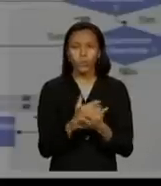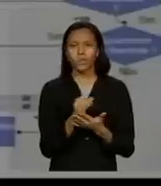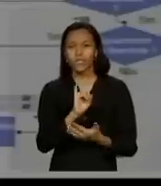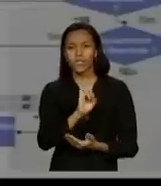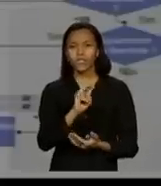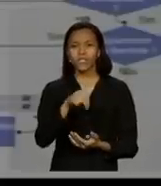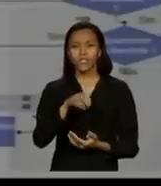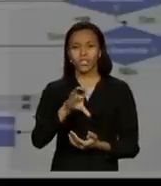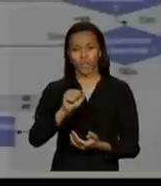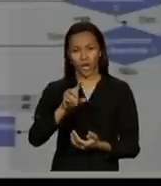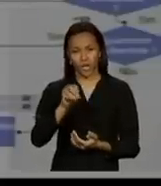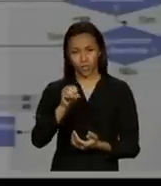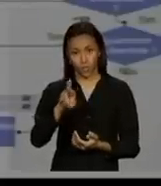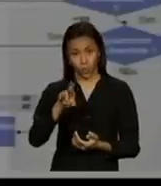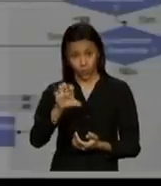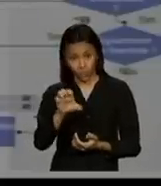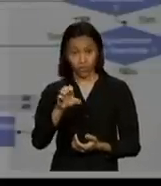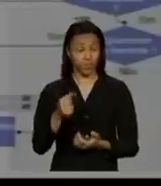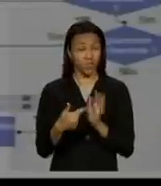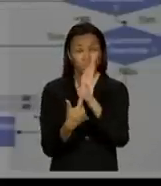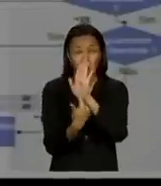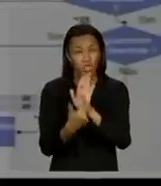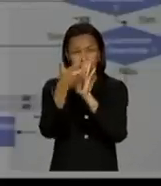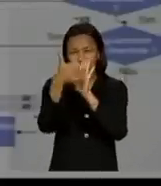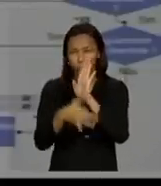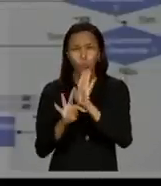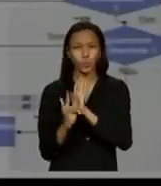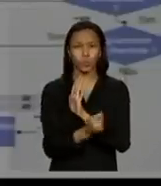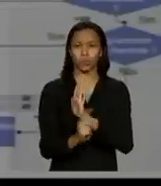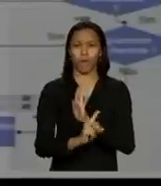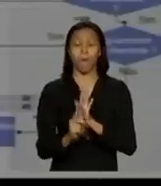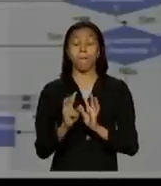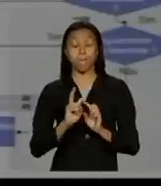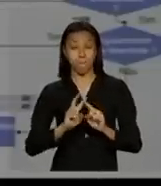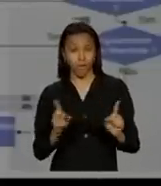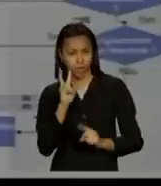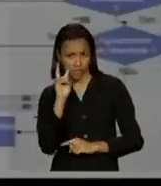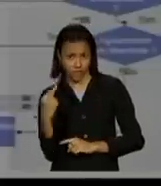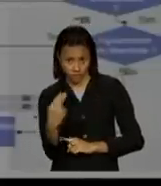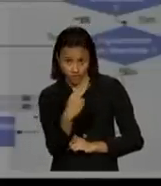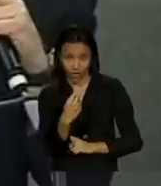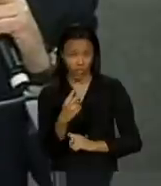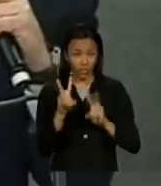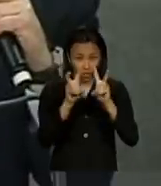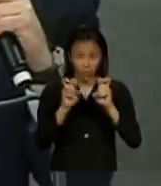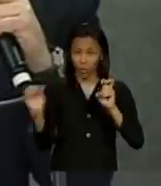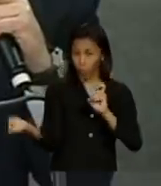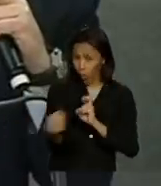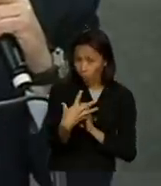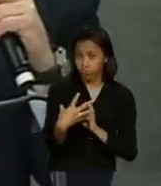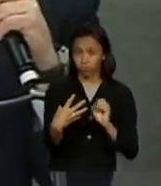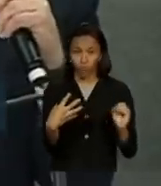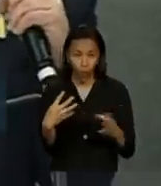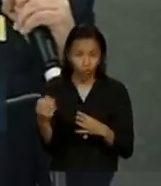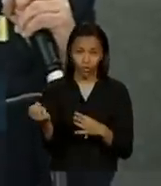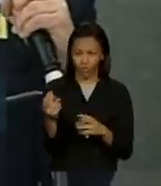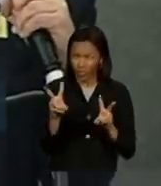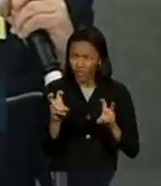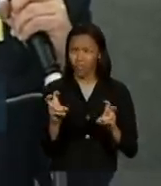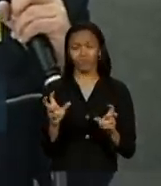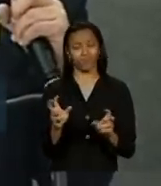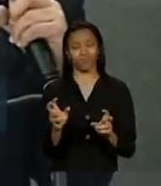etc né mas é Eh vamos dizer assim não tem área em que esse tema não aconteça tá certo o mais